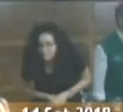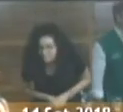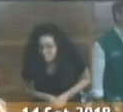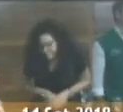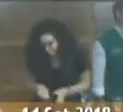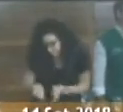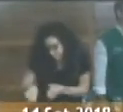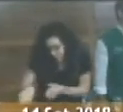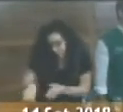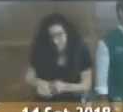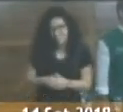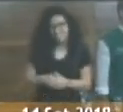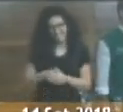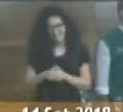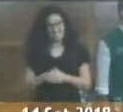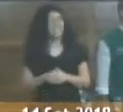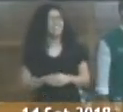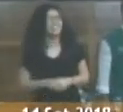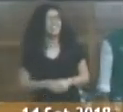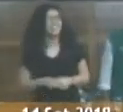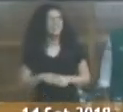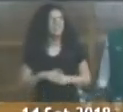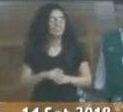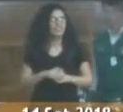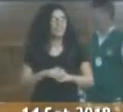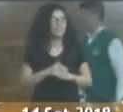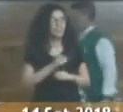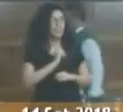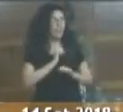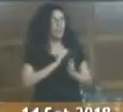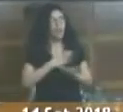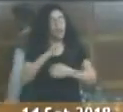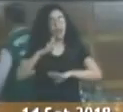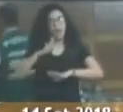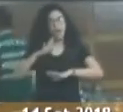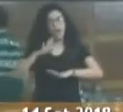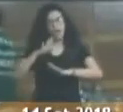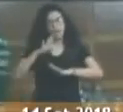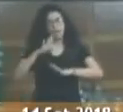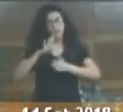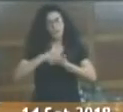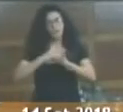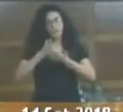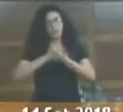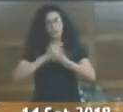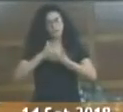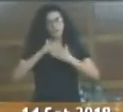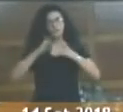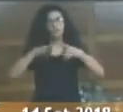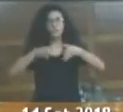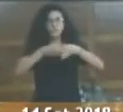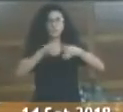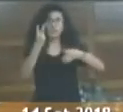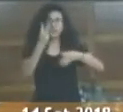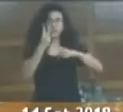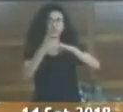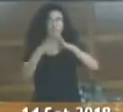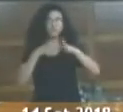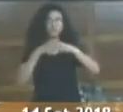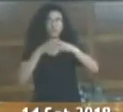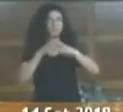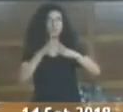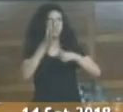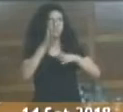Então, deputado, além desses outros movimentos que o Rafael citou, a Ilha Grande tem dois grupos que